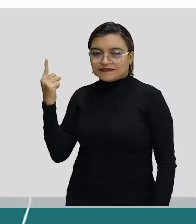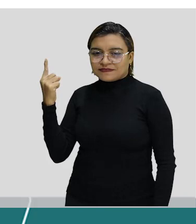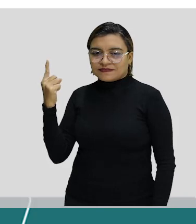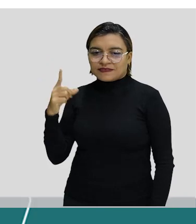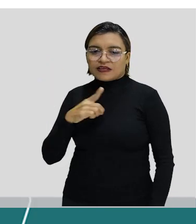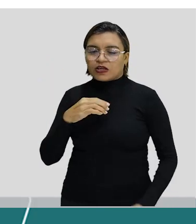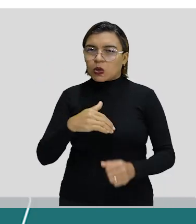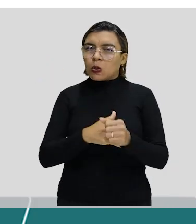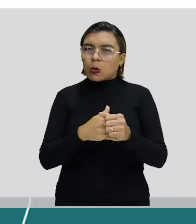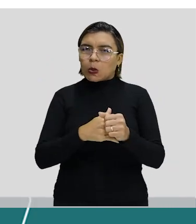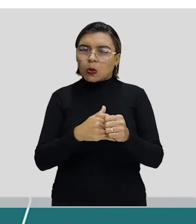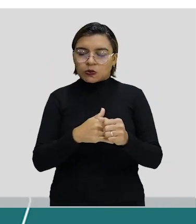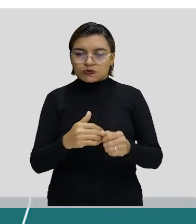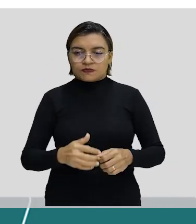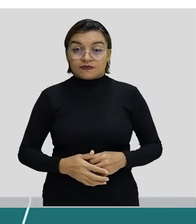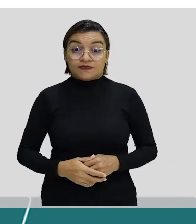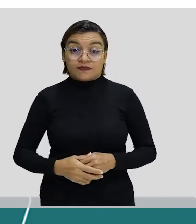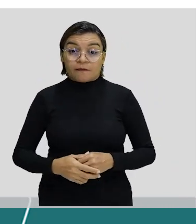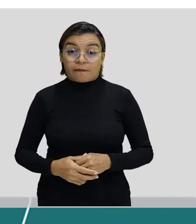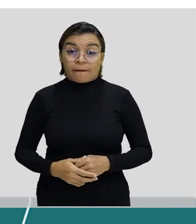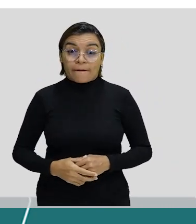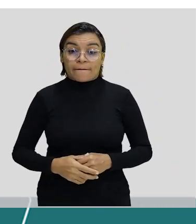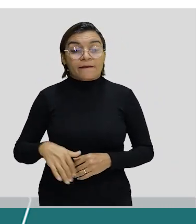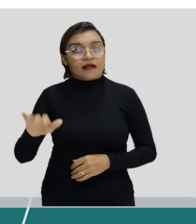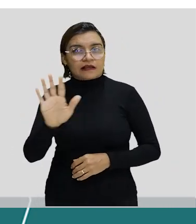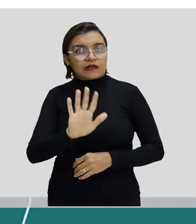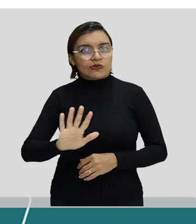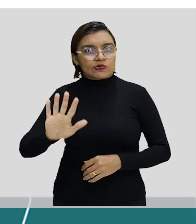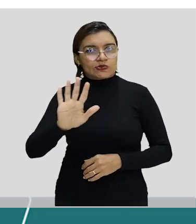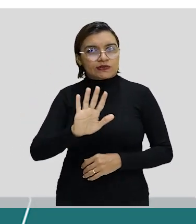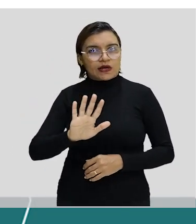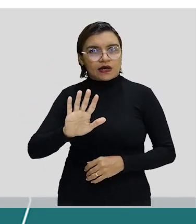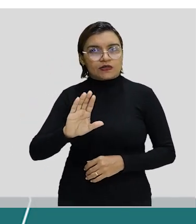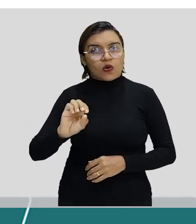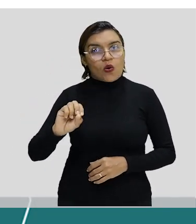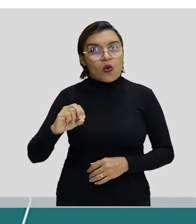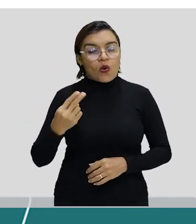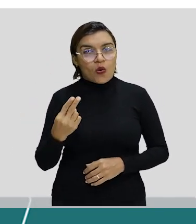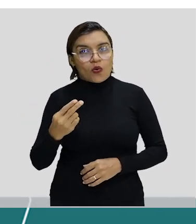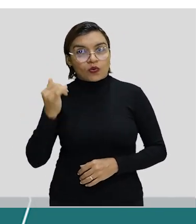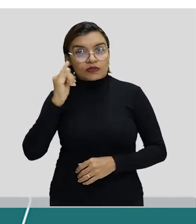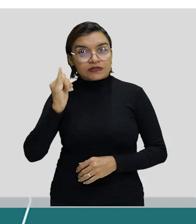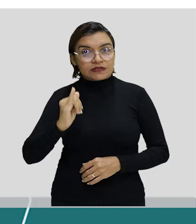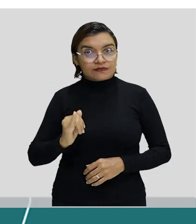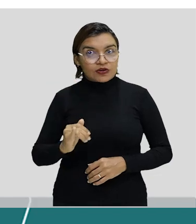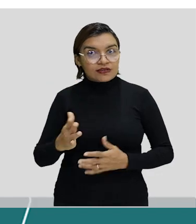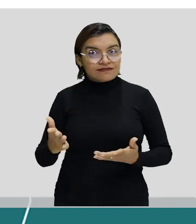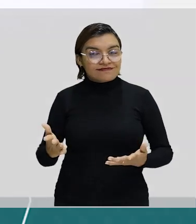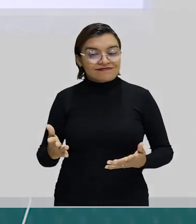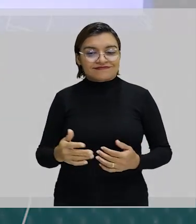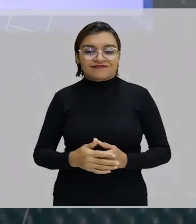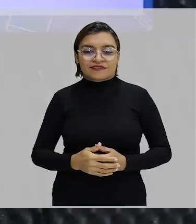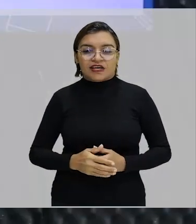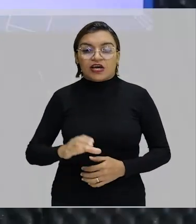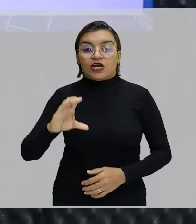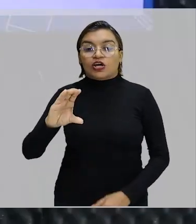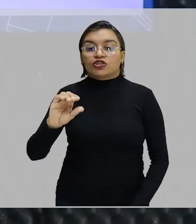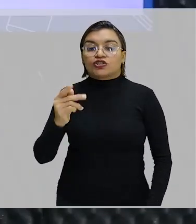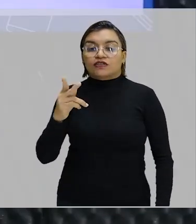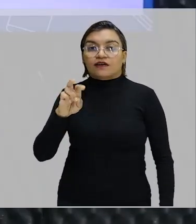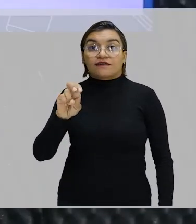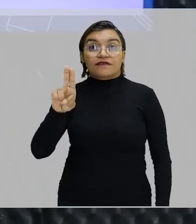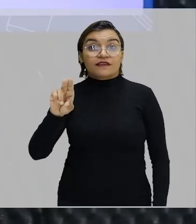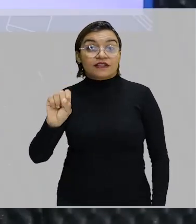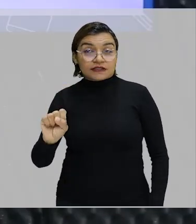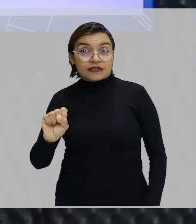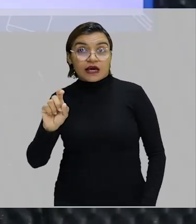importados. Gente, as chaves é uma palavra de gênero feminino, né? Embora